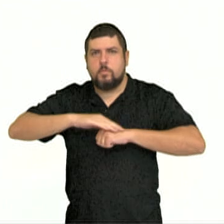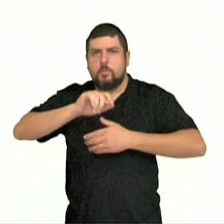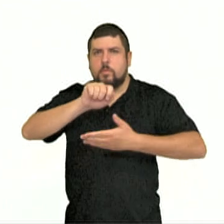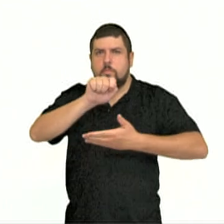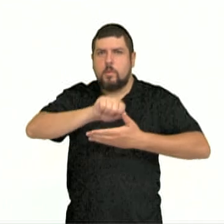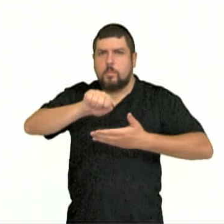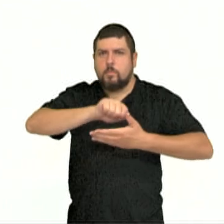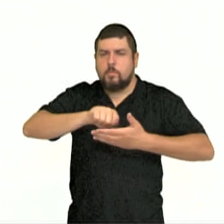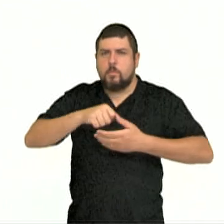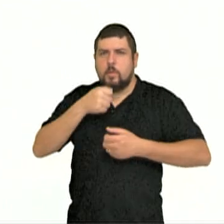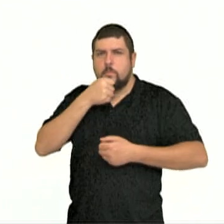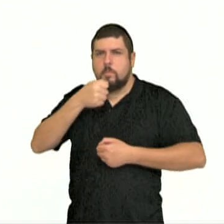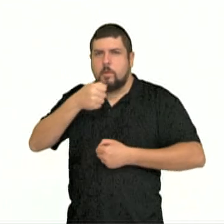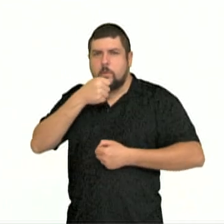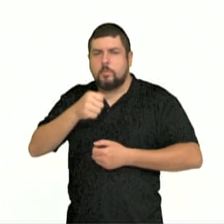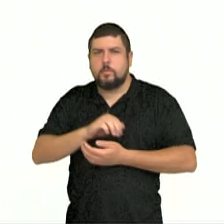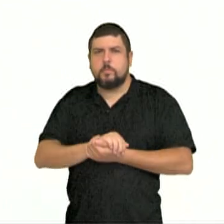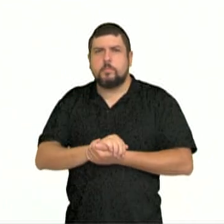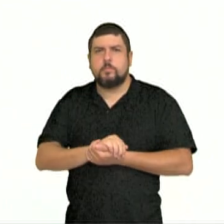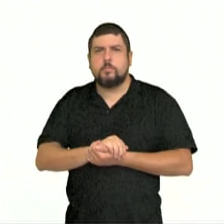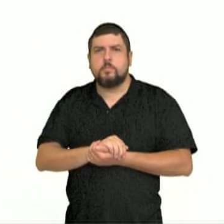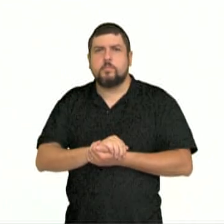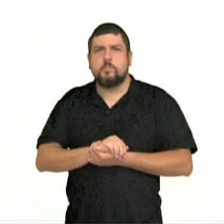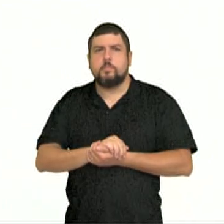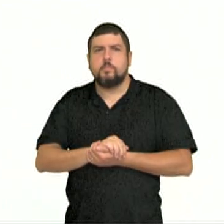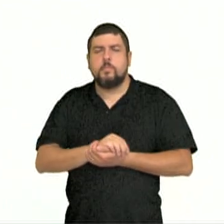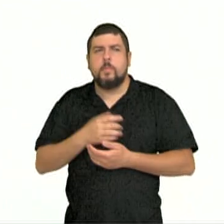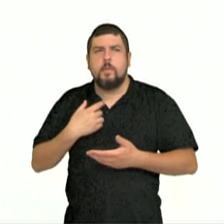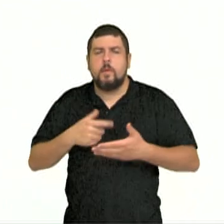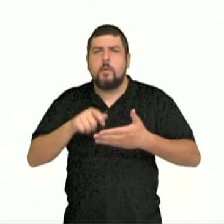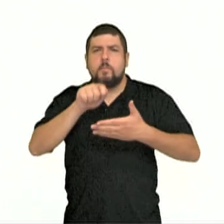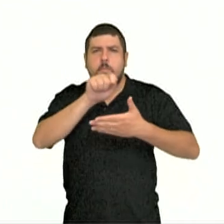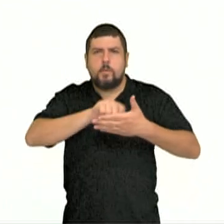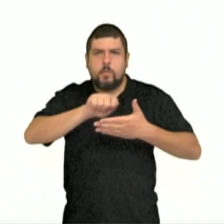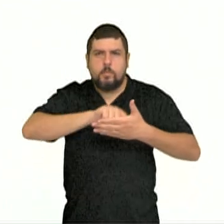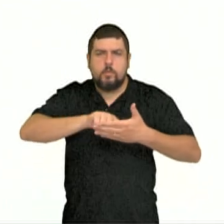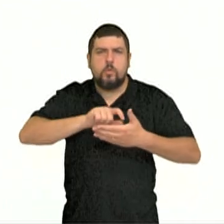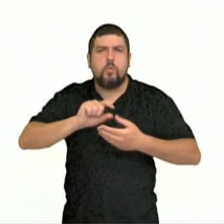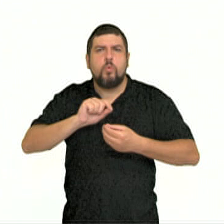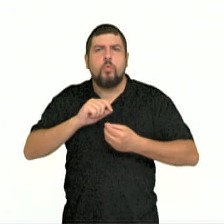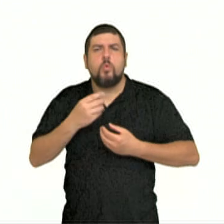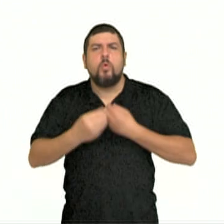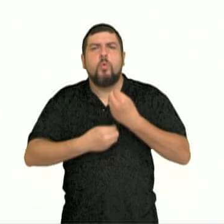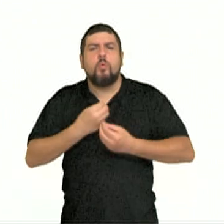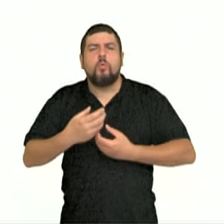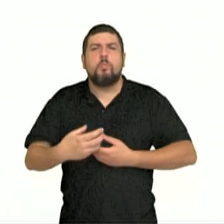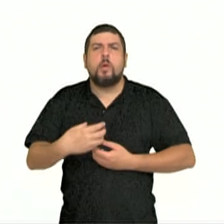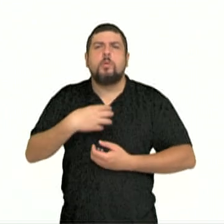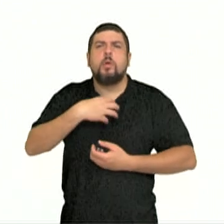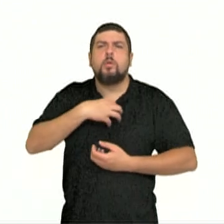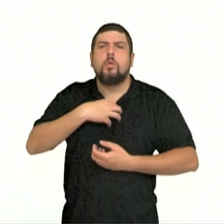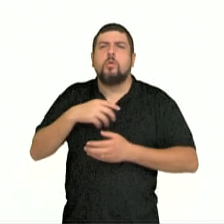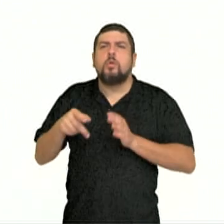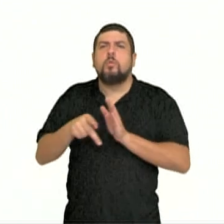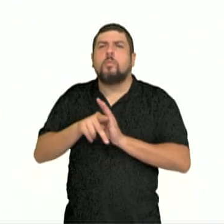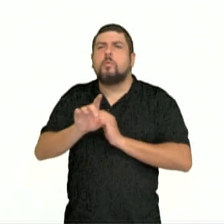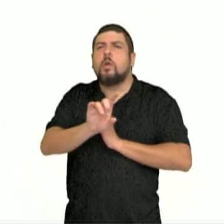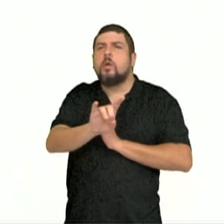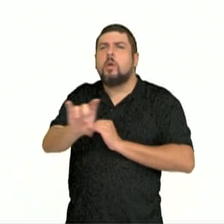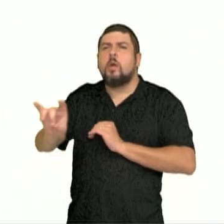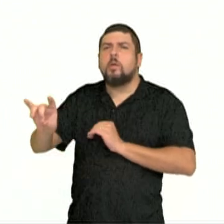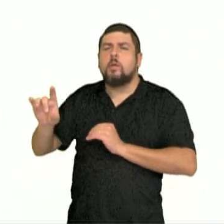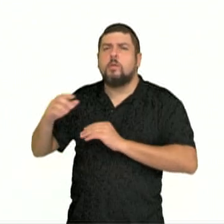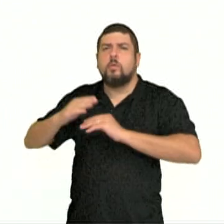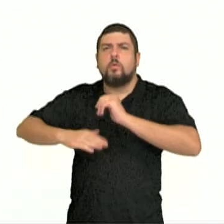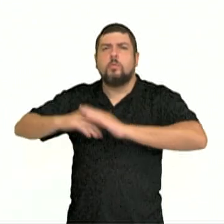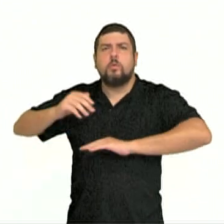como eu escrevo revela os bastidores do processo criativo de escritores e pesquisadores. Eu criei o como eu escrevo